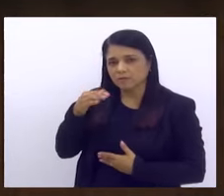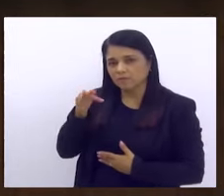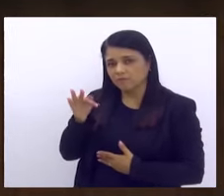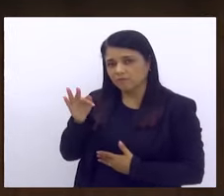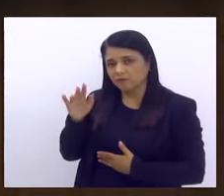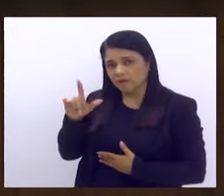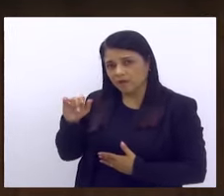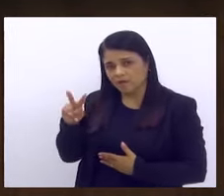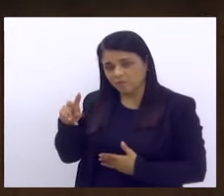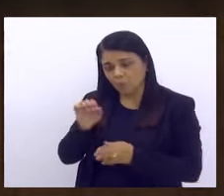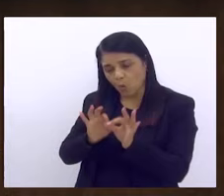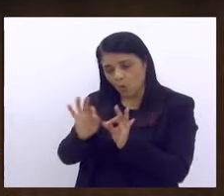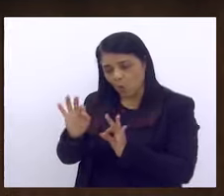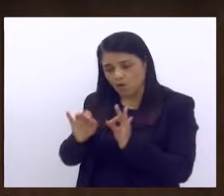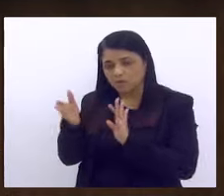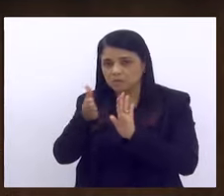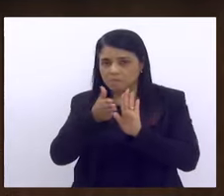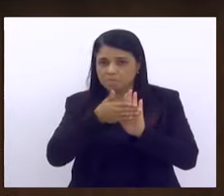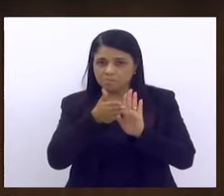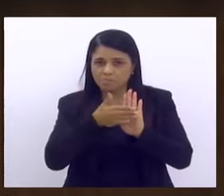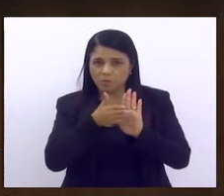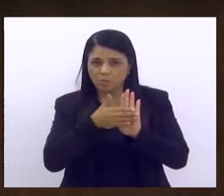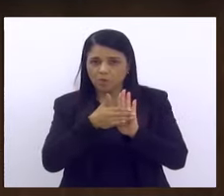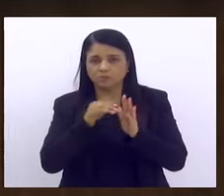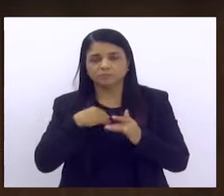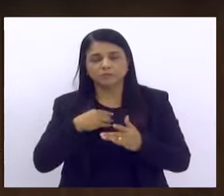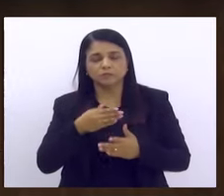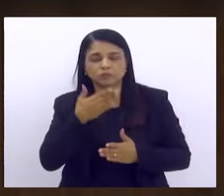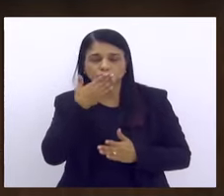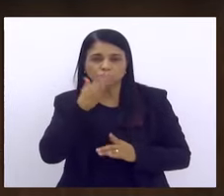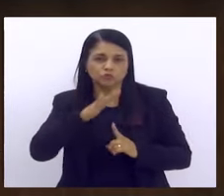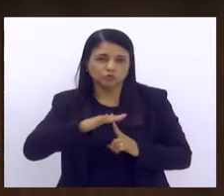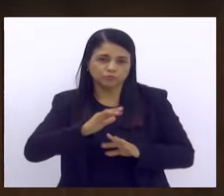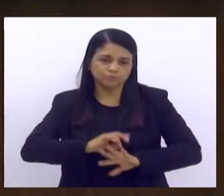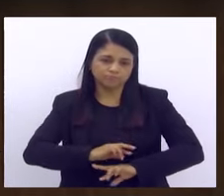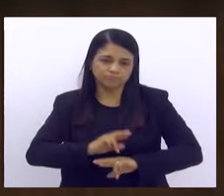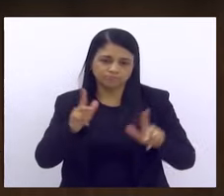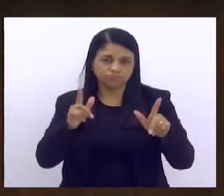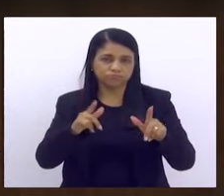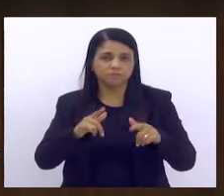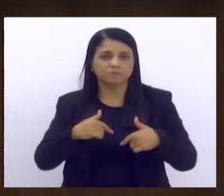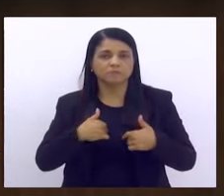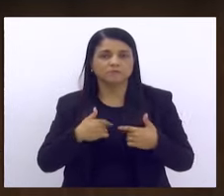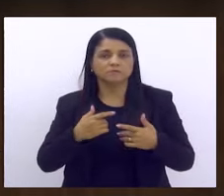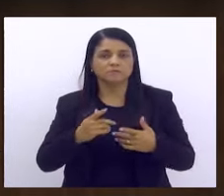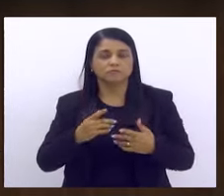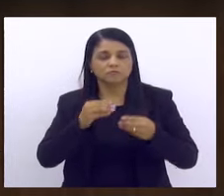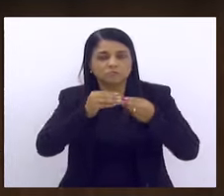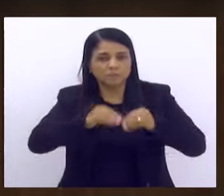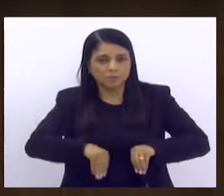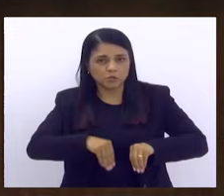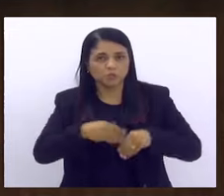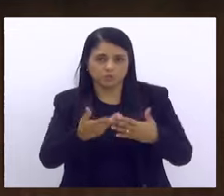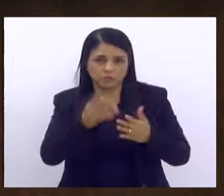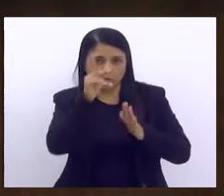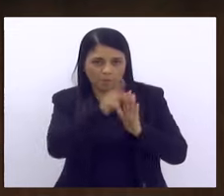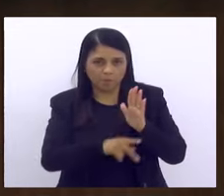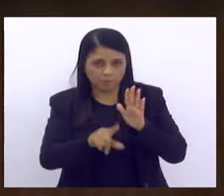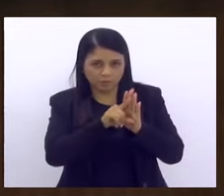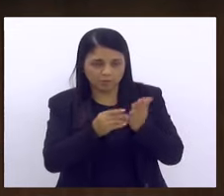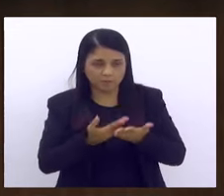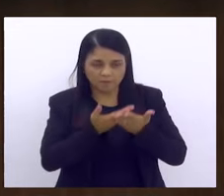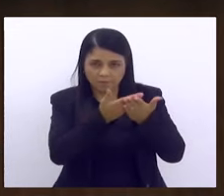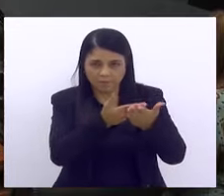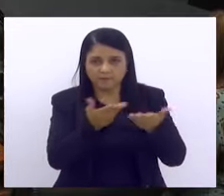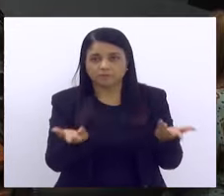tentar organizar com ele aqui uma proposta para não haver nenhum tipo de malefício ao projeto de lei encaminhado.